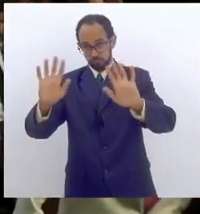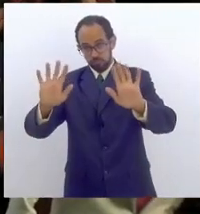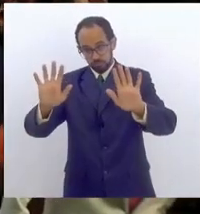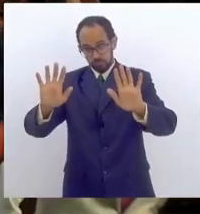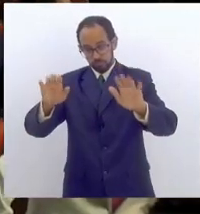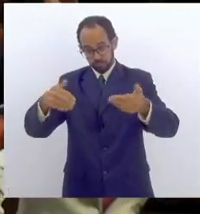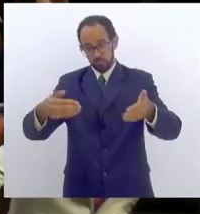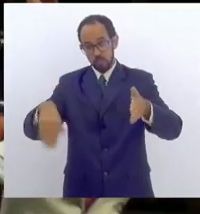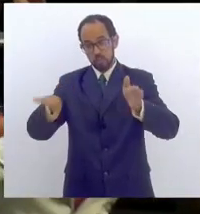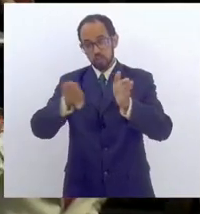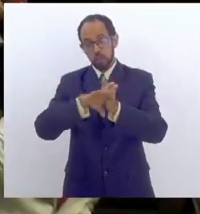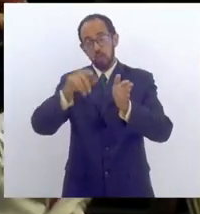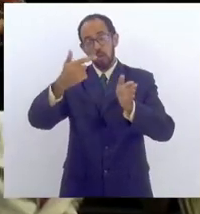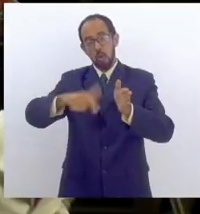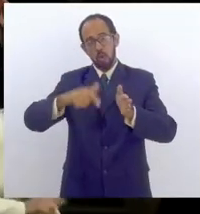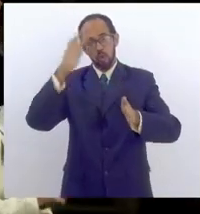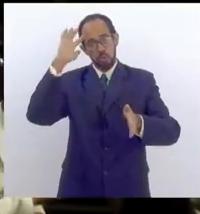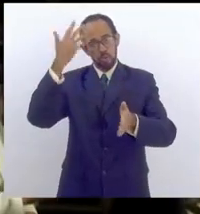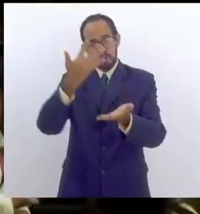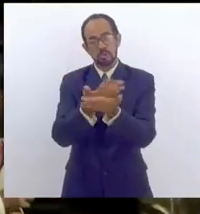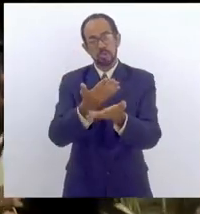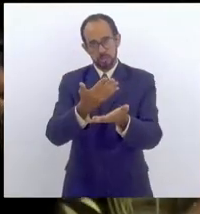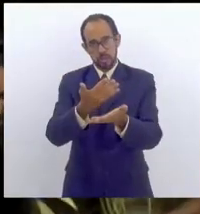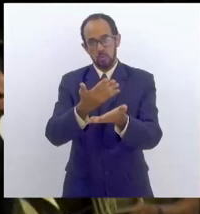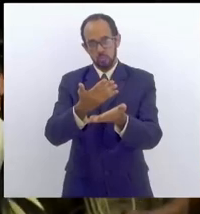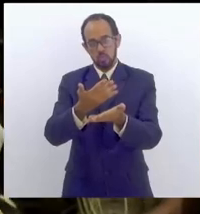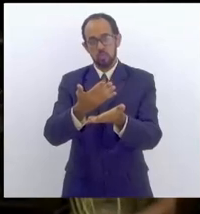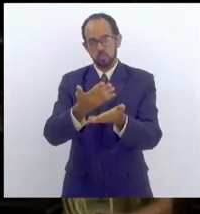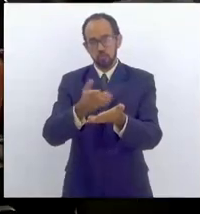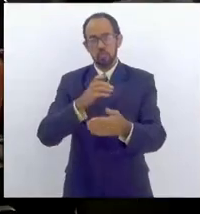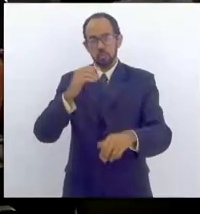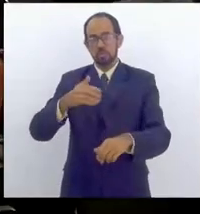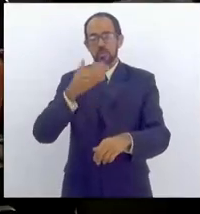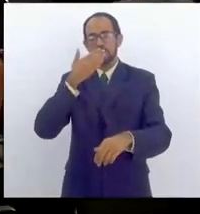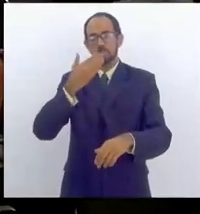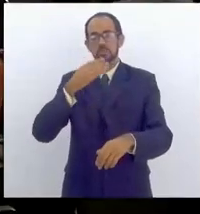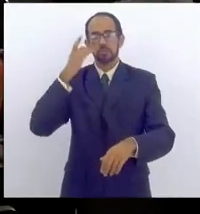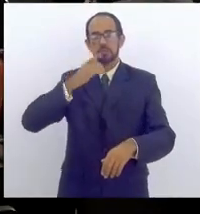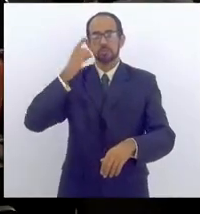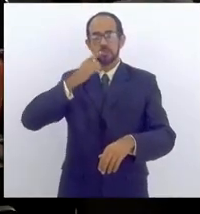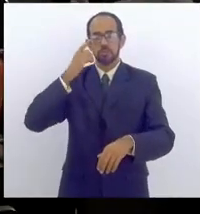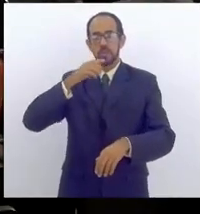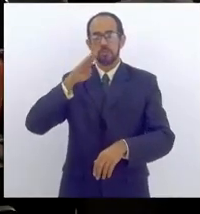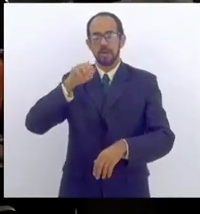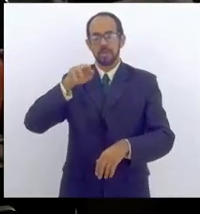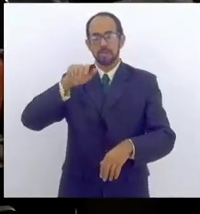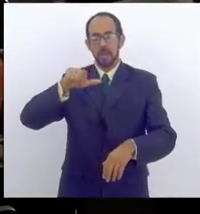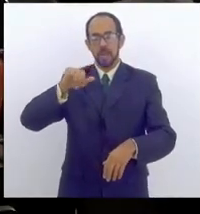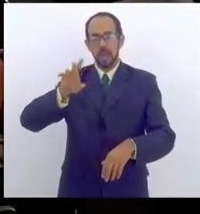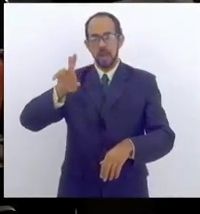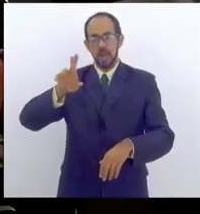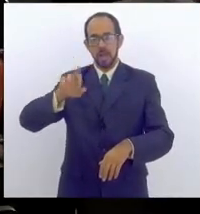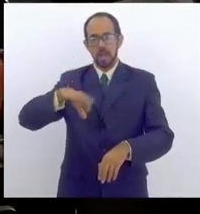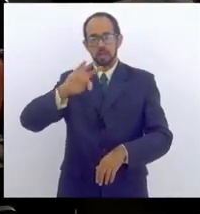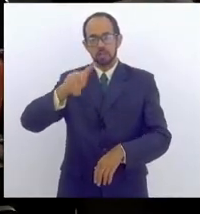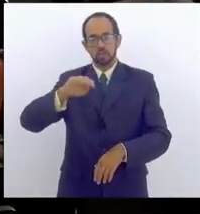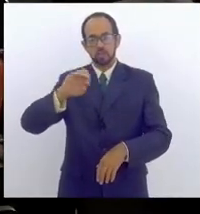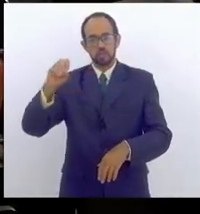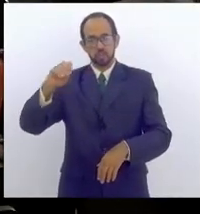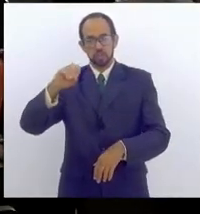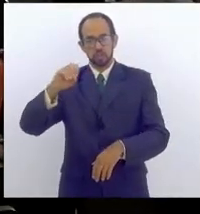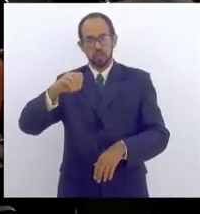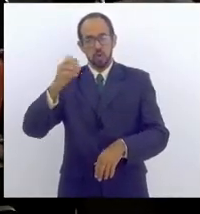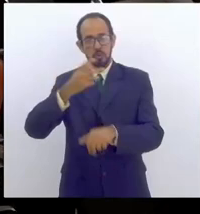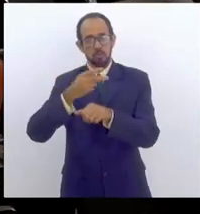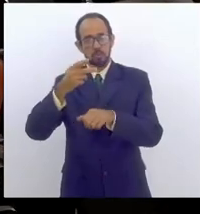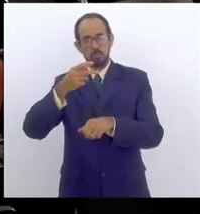chegou aqui uma decisão, estamos falando aqui os deputados, deputado Bacelar, Chico Machado, Amorim, procurador Rodrigo.